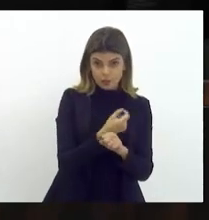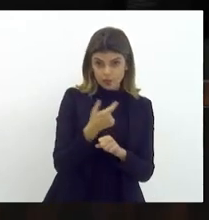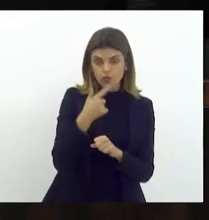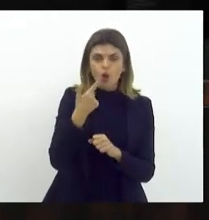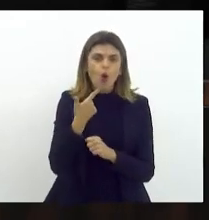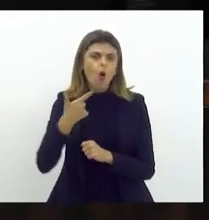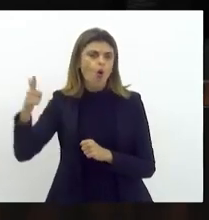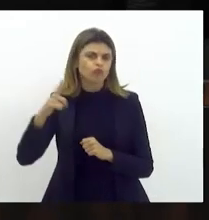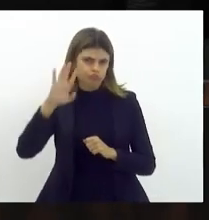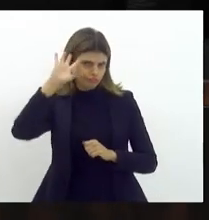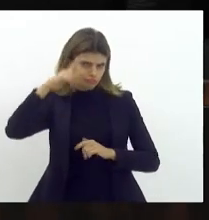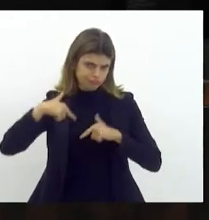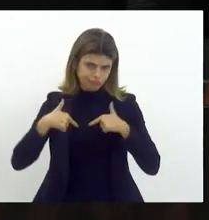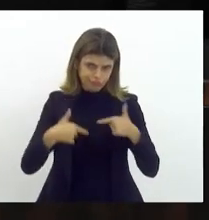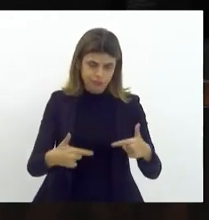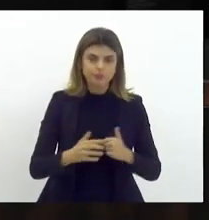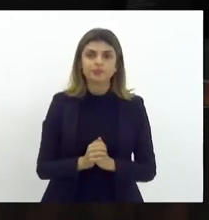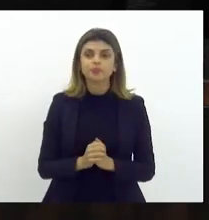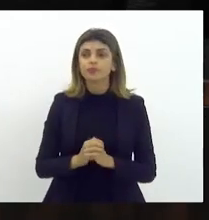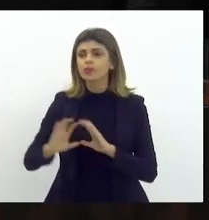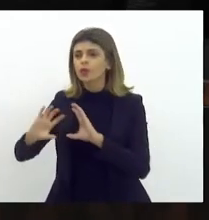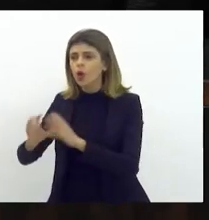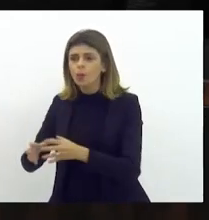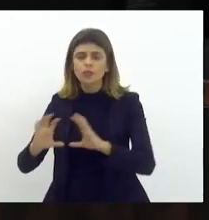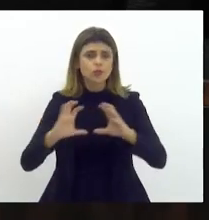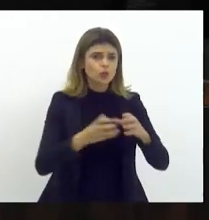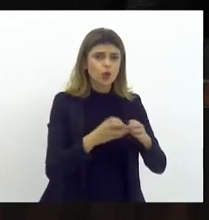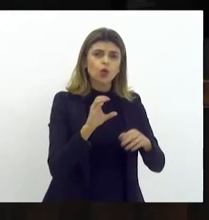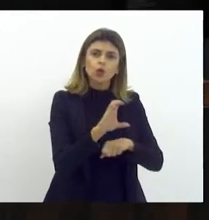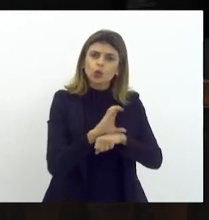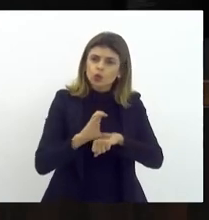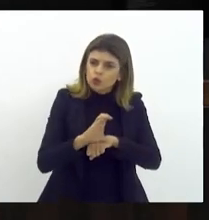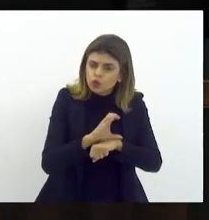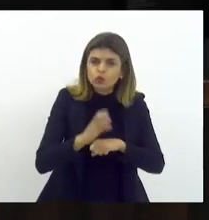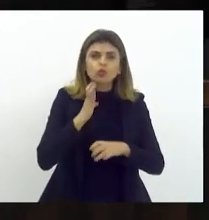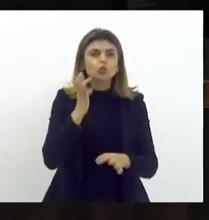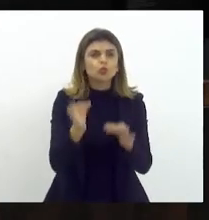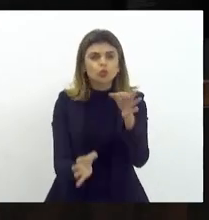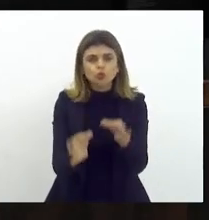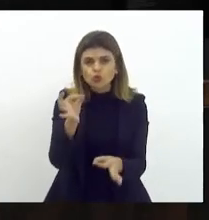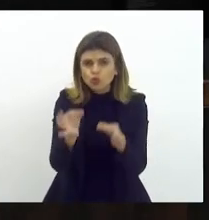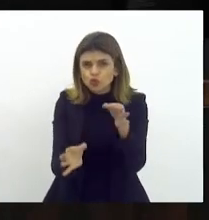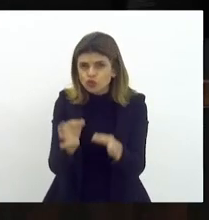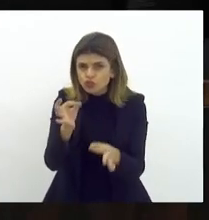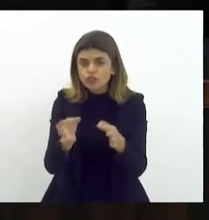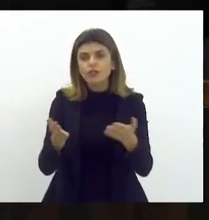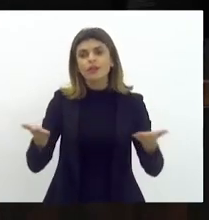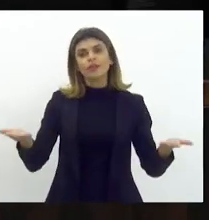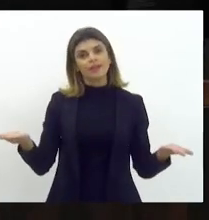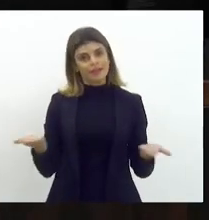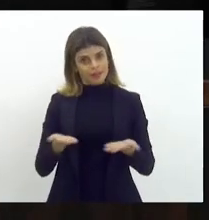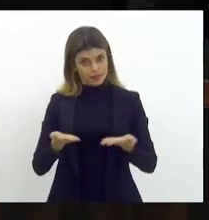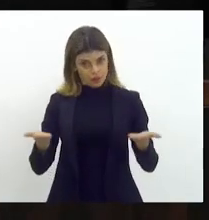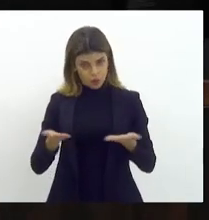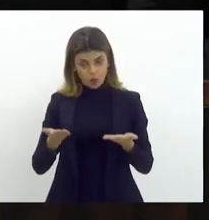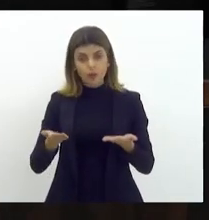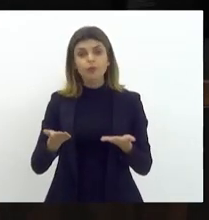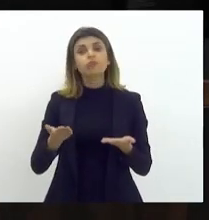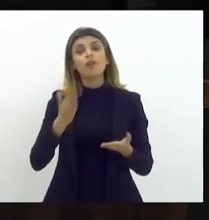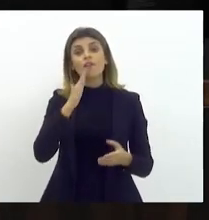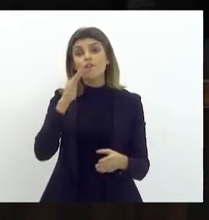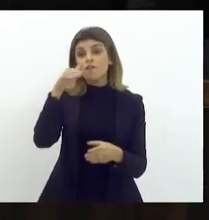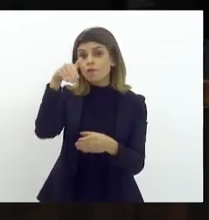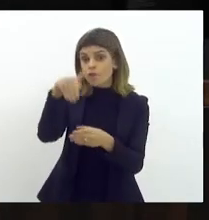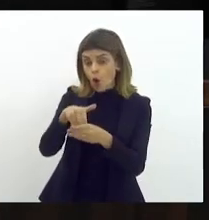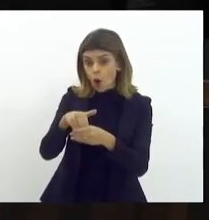providências pareceres das comissões constituições Justiça pela constitucionalidade com emenda com voto